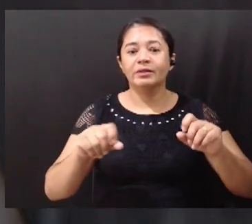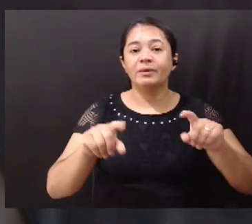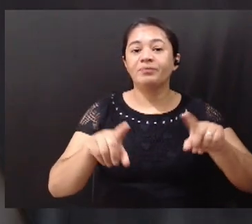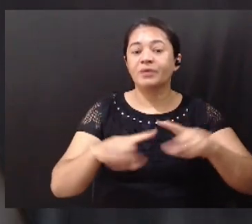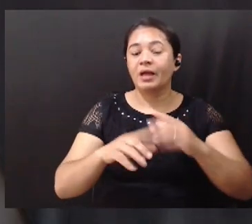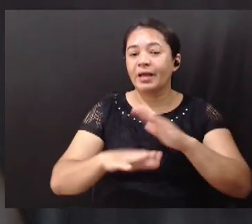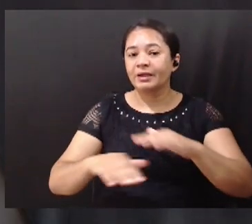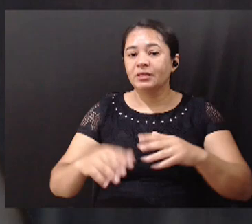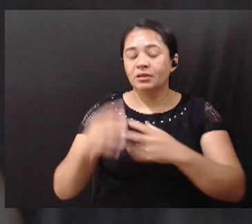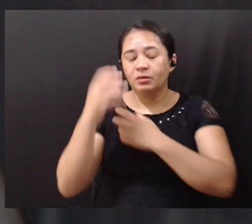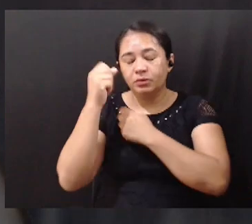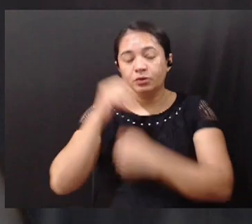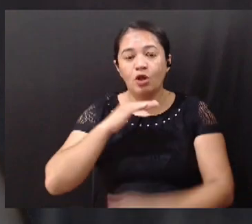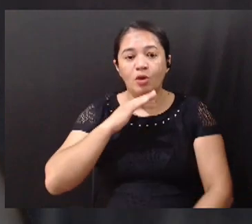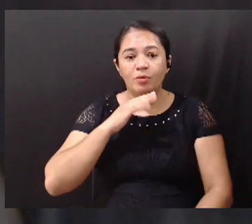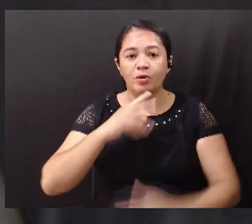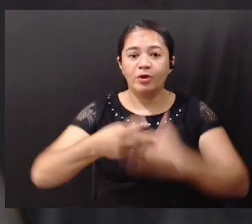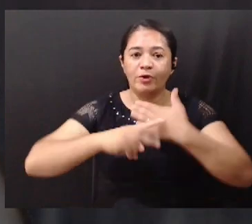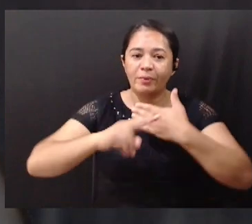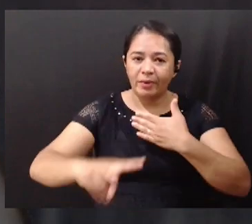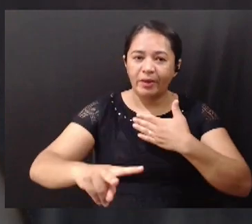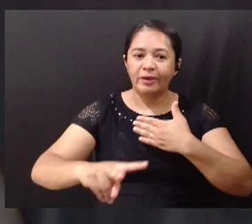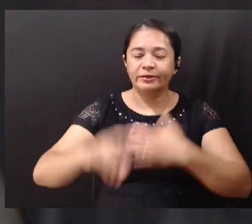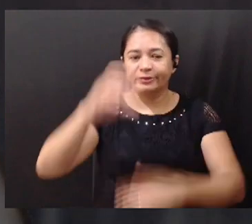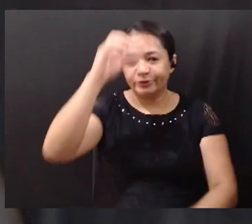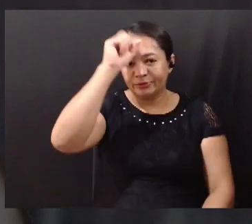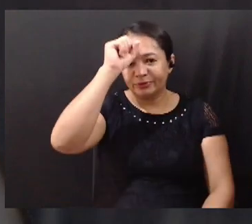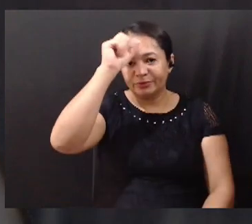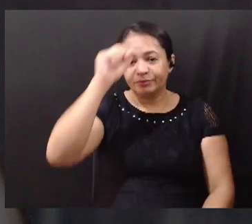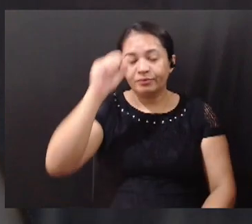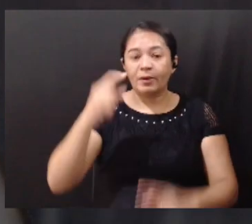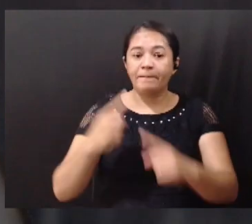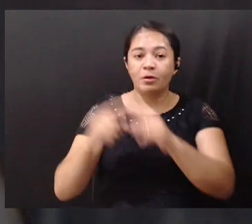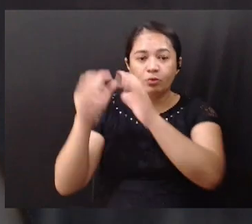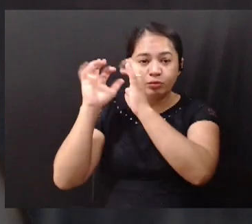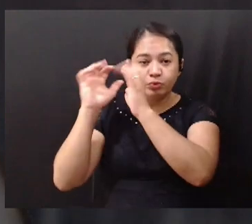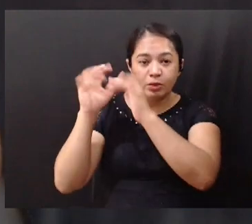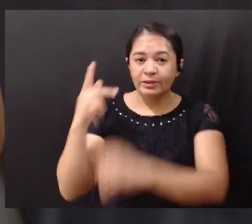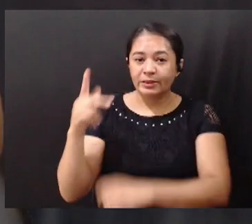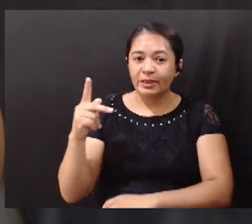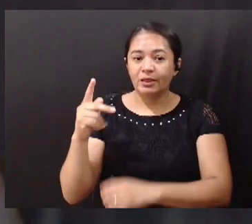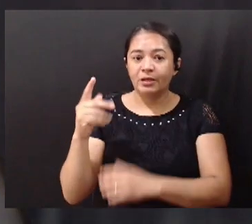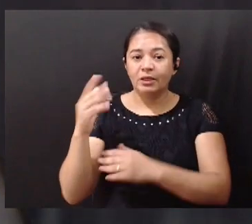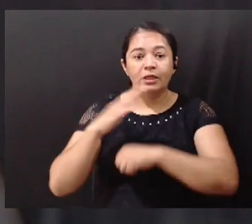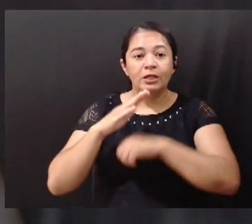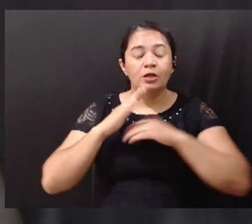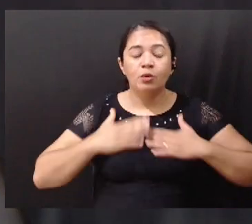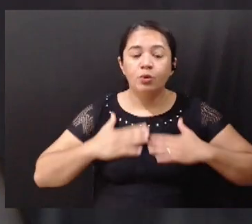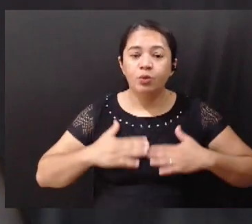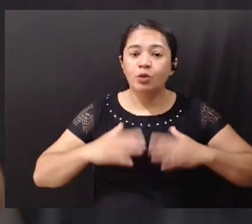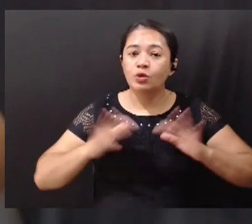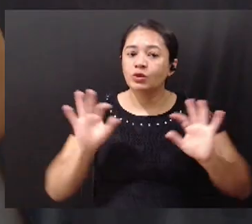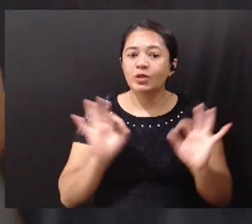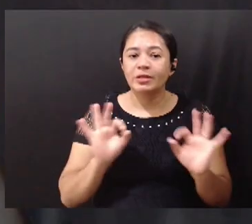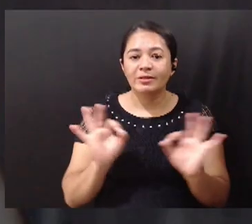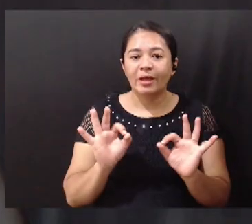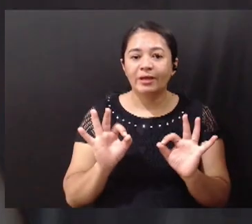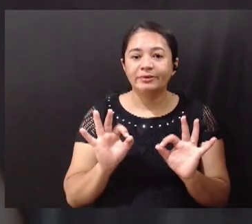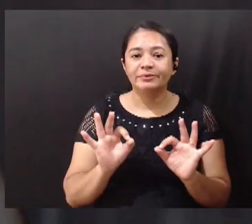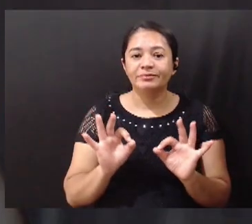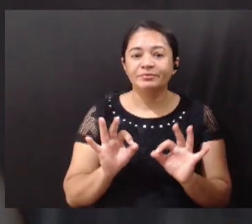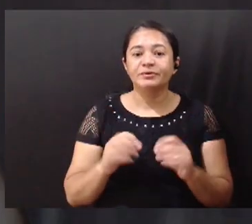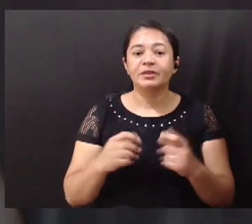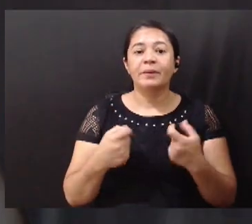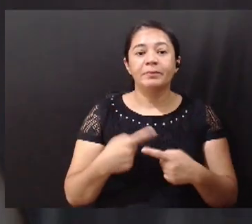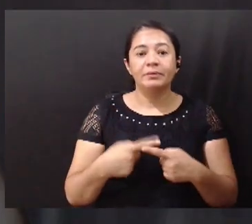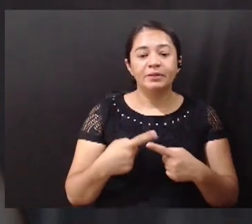impacto no aprendizado. Olha aí. O cérebro dela não descansou e não organizou aquilo que ela aprendeu no dia anterior para começar